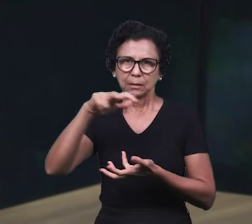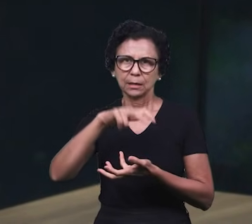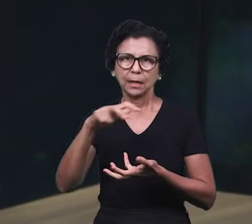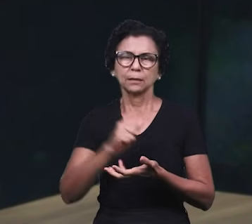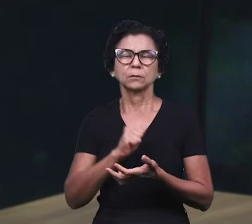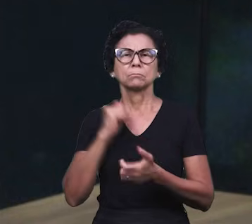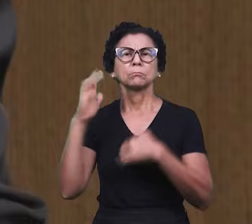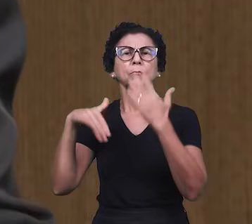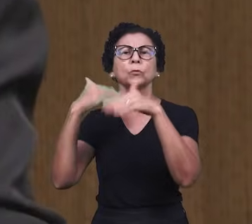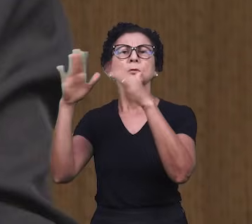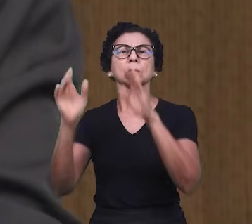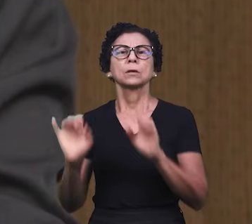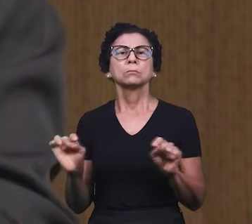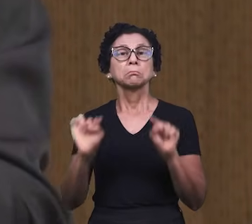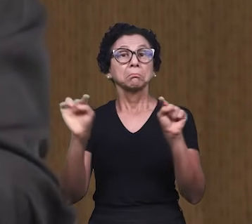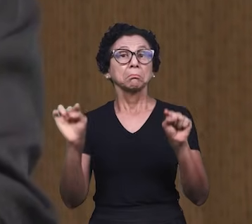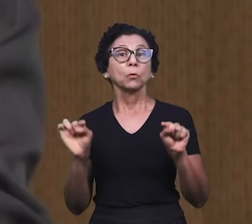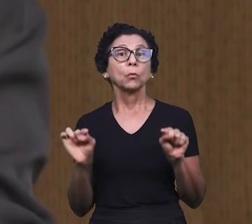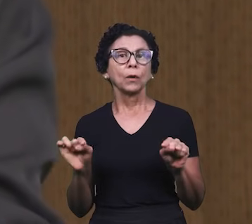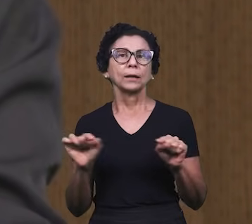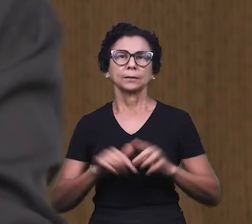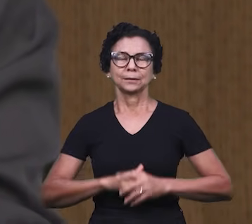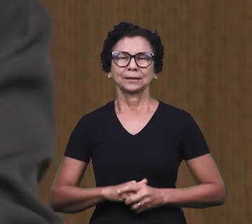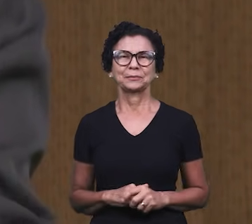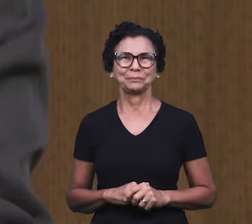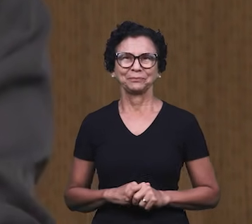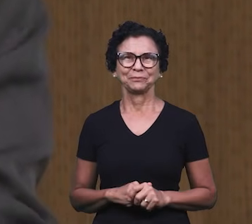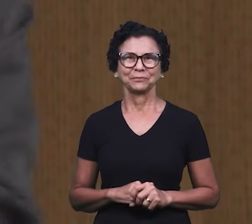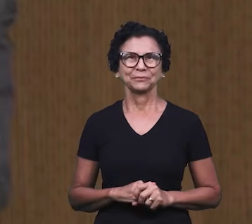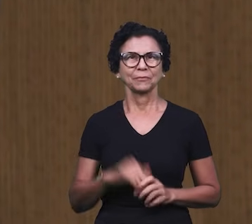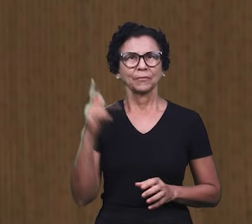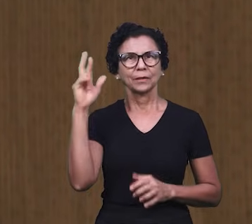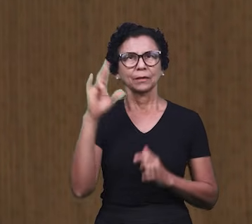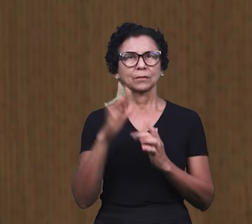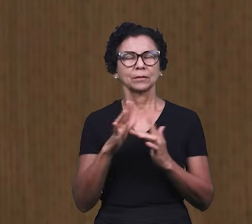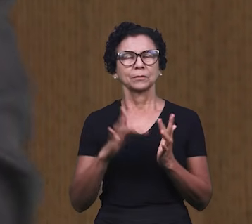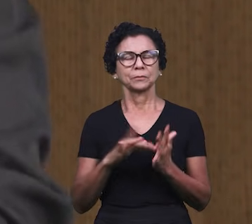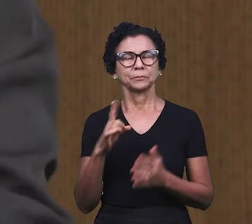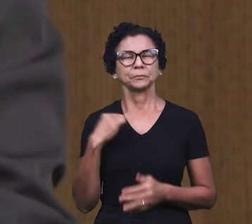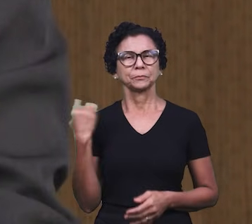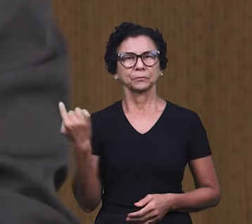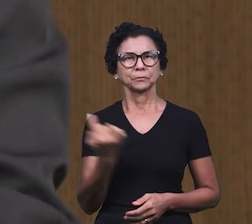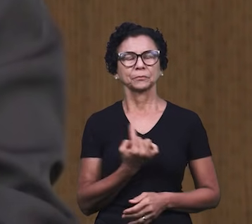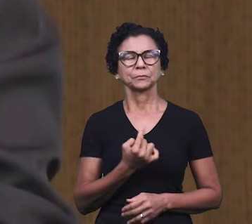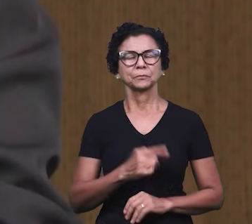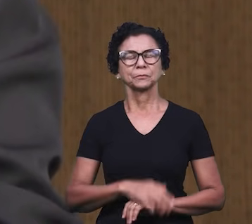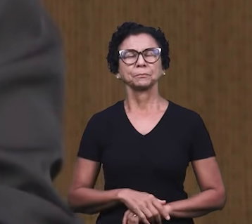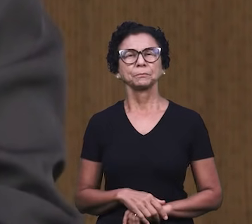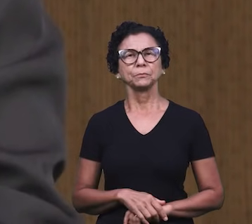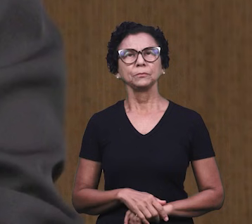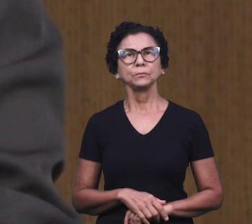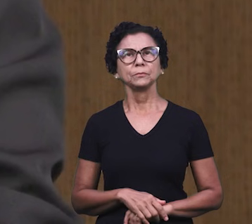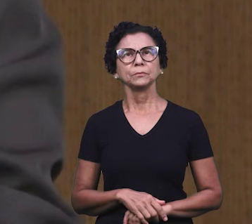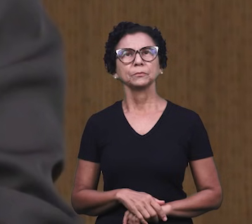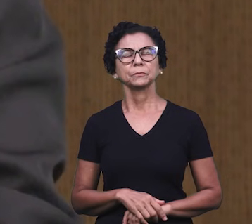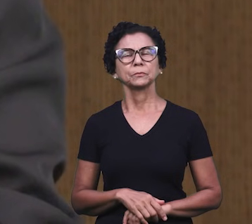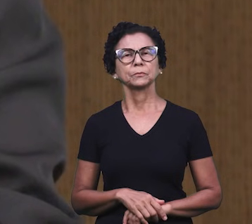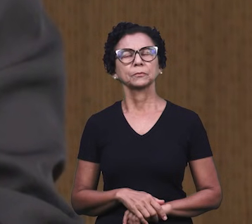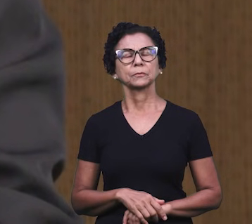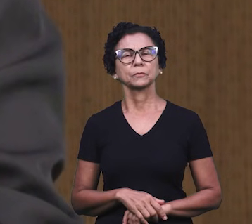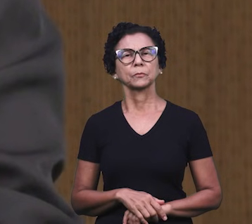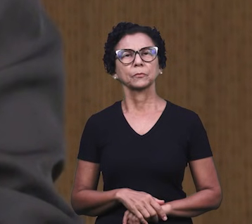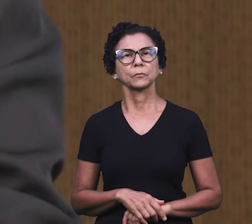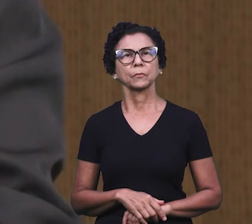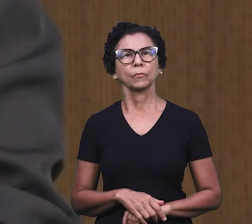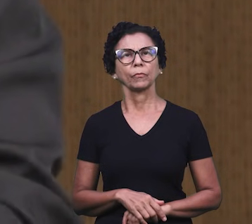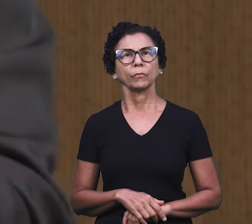hoje? Paz Senhor a todos, Paz Senhor os companheiros aqui. Olha só, né, aquilo